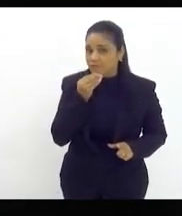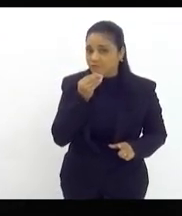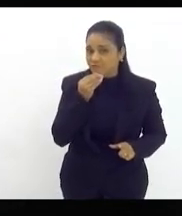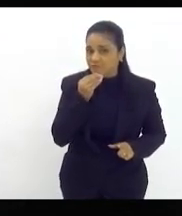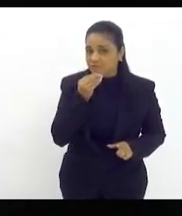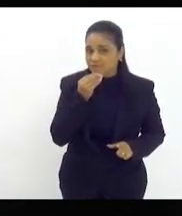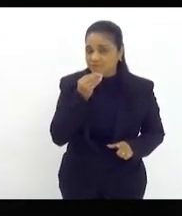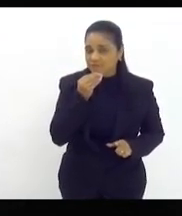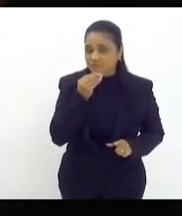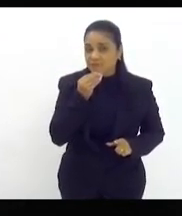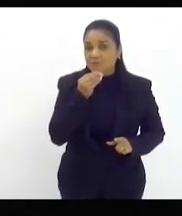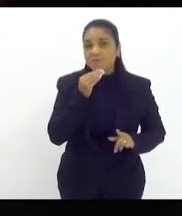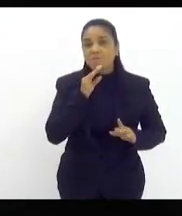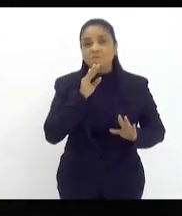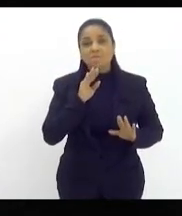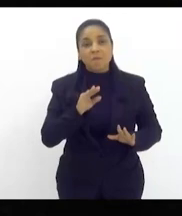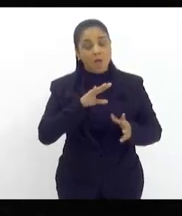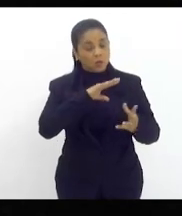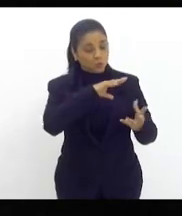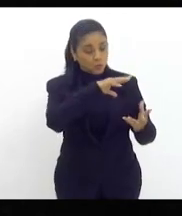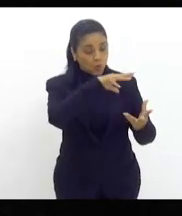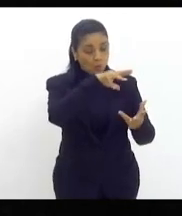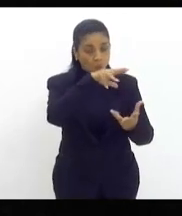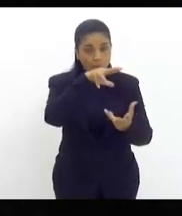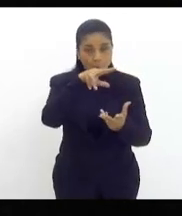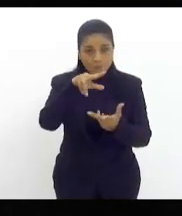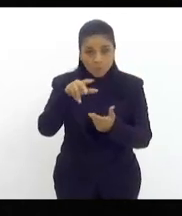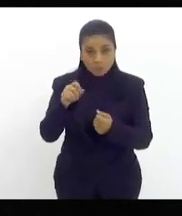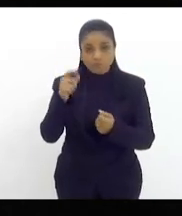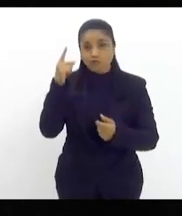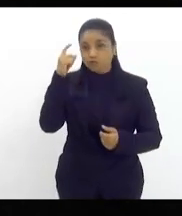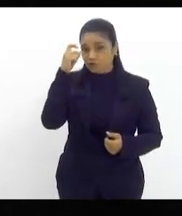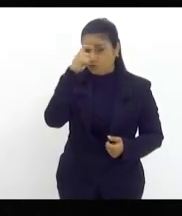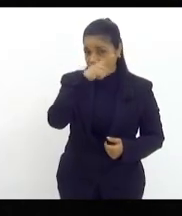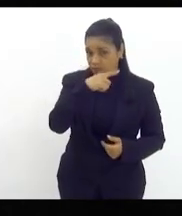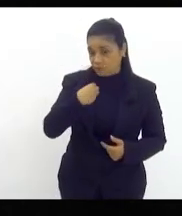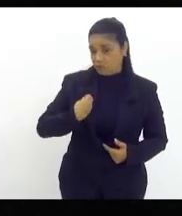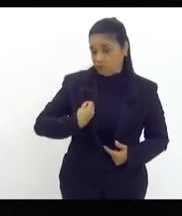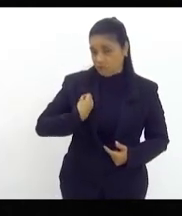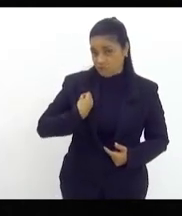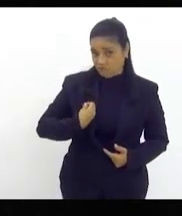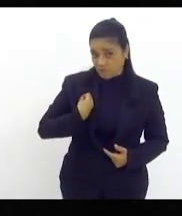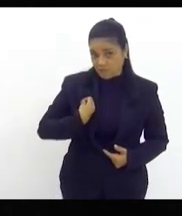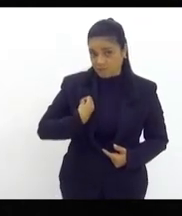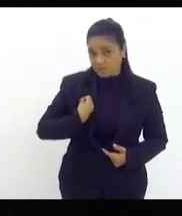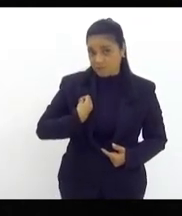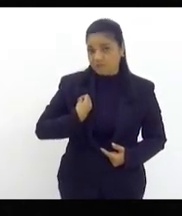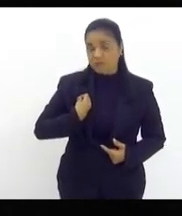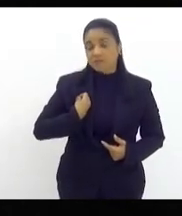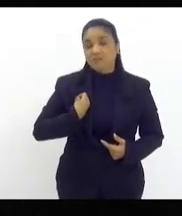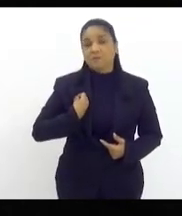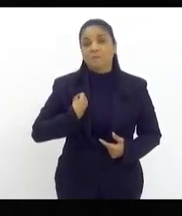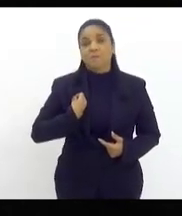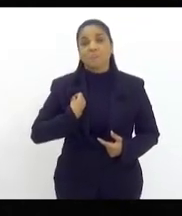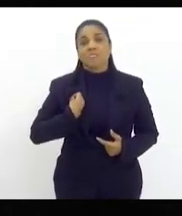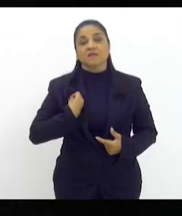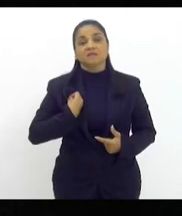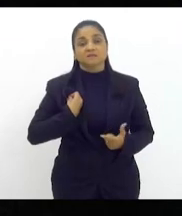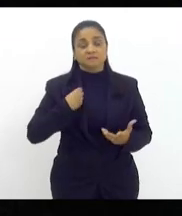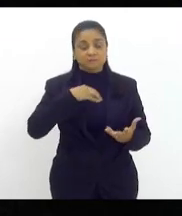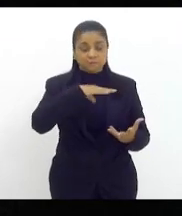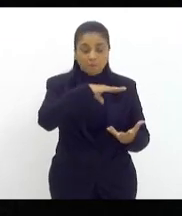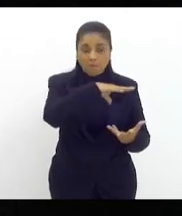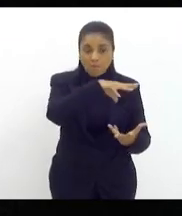mas neste mundo insano que nós vivemos neste mundo enfermo